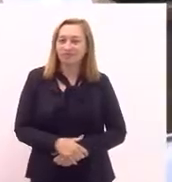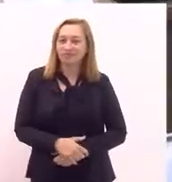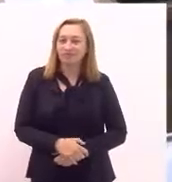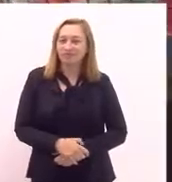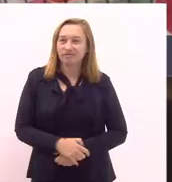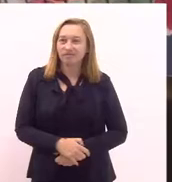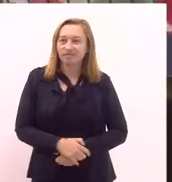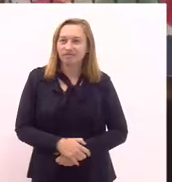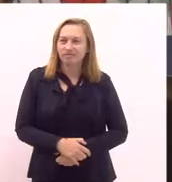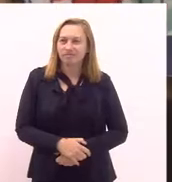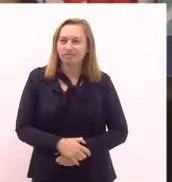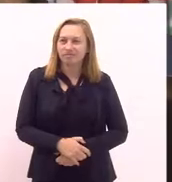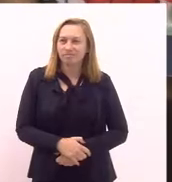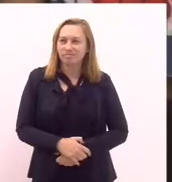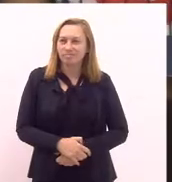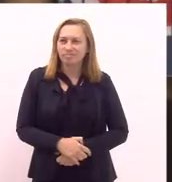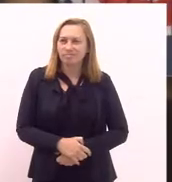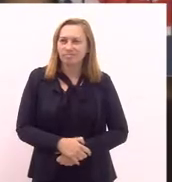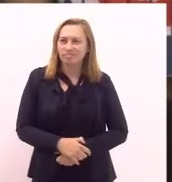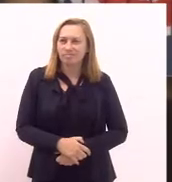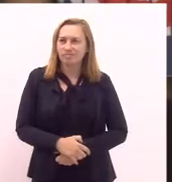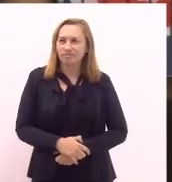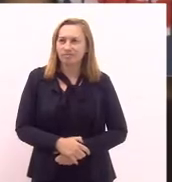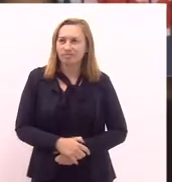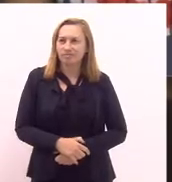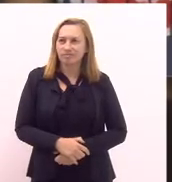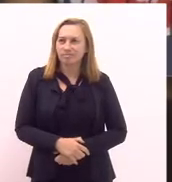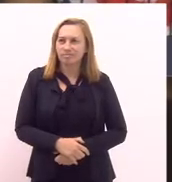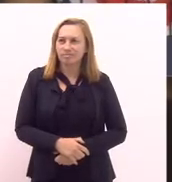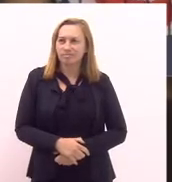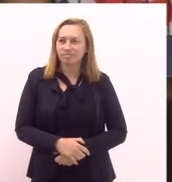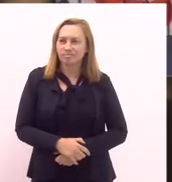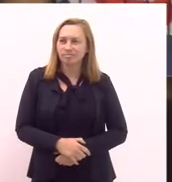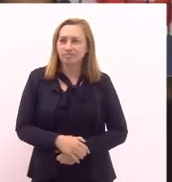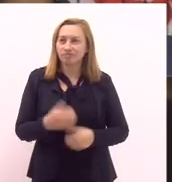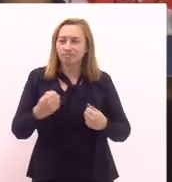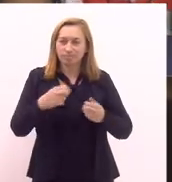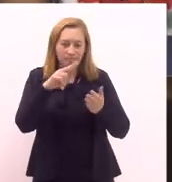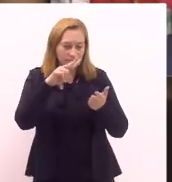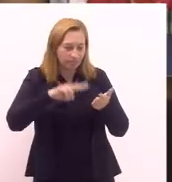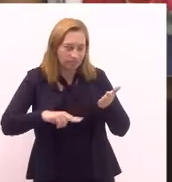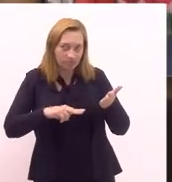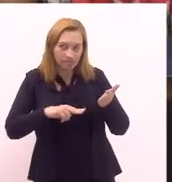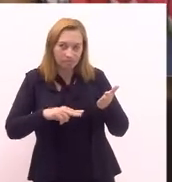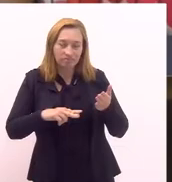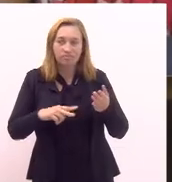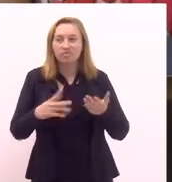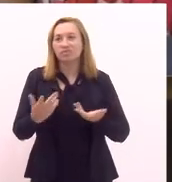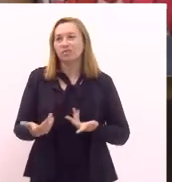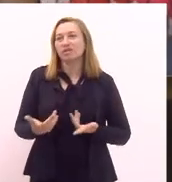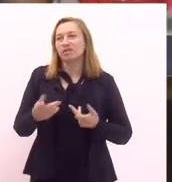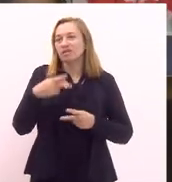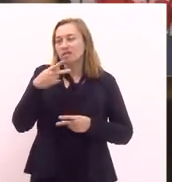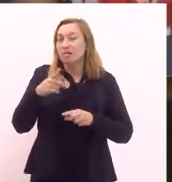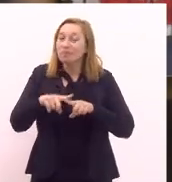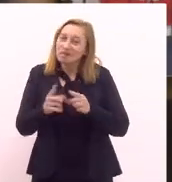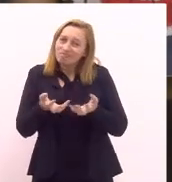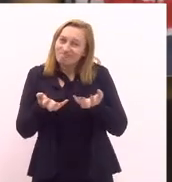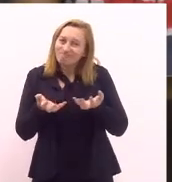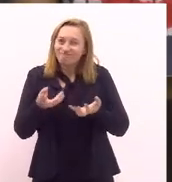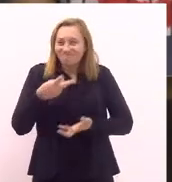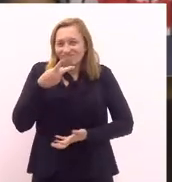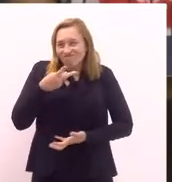e é eu que pelo cerimonial aqui teria que ele é um discurso a quero